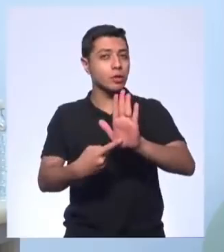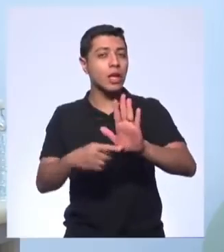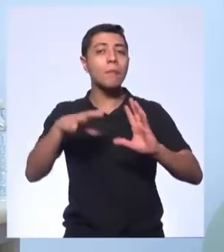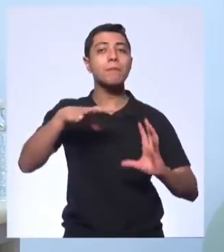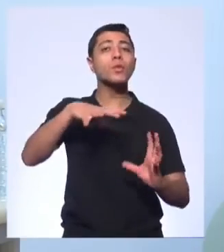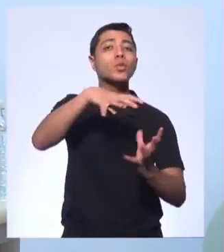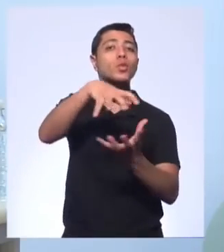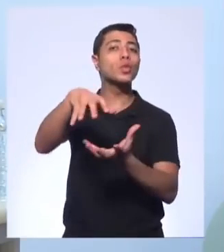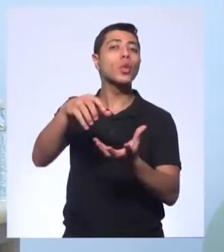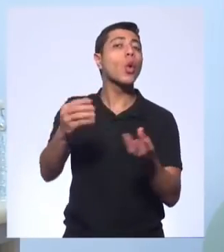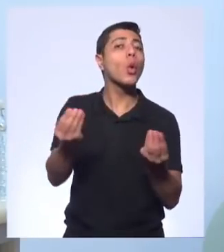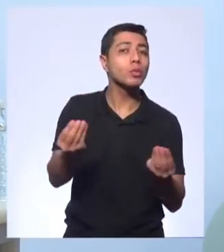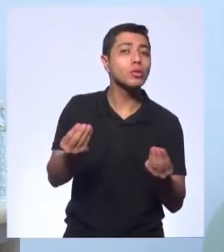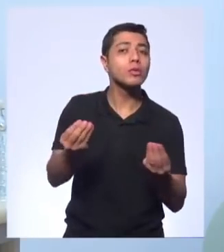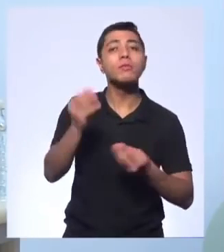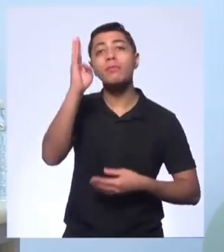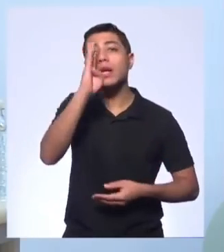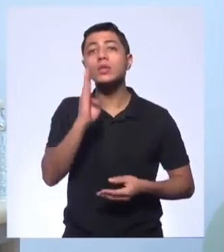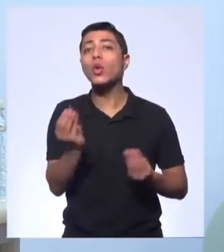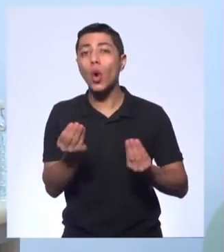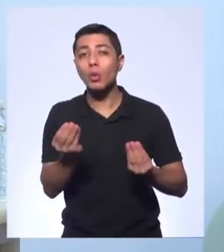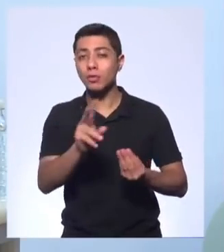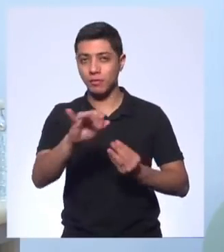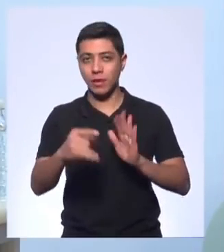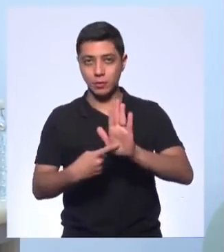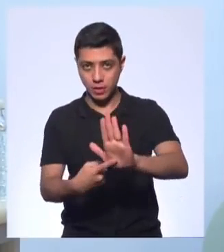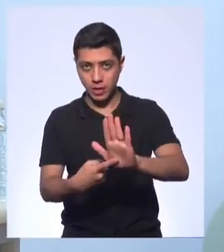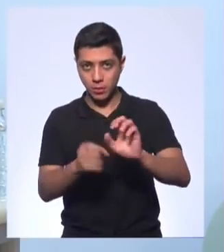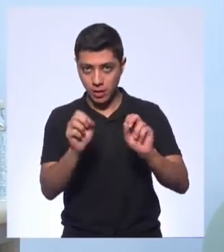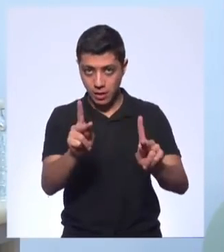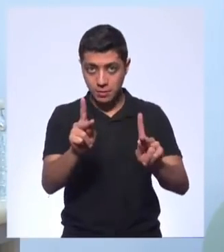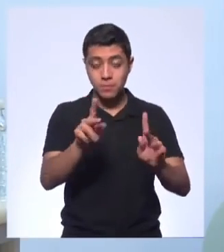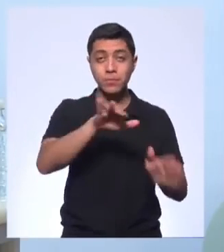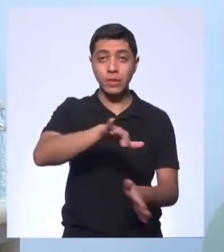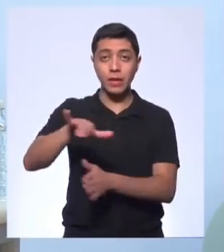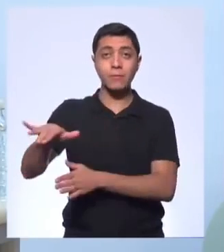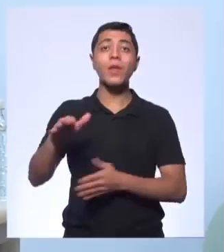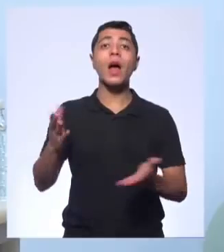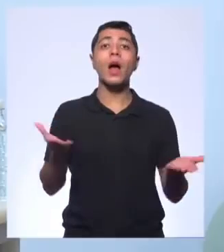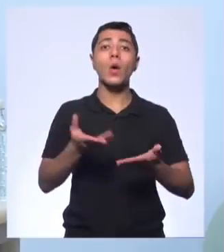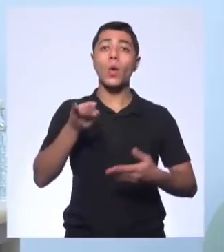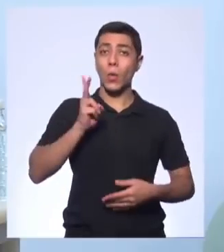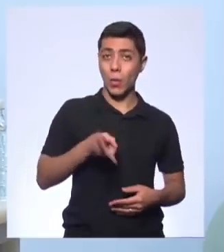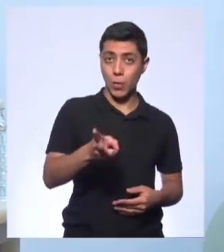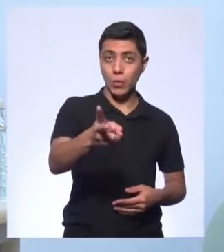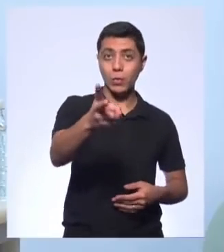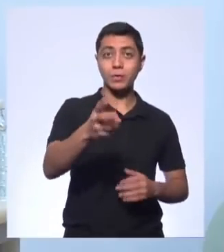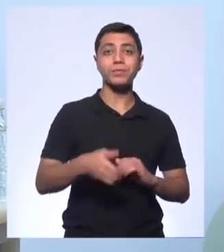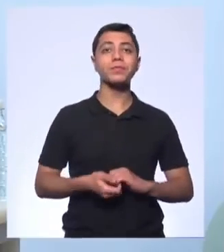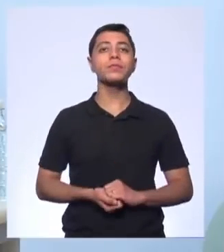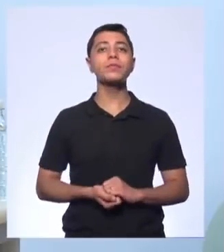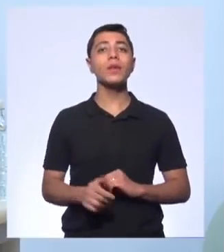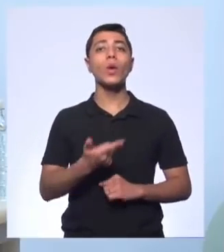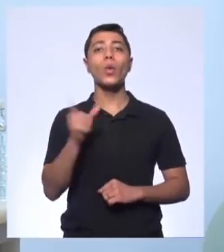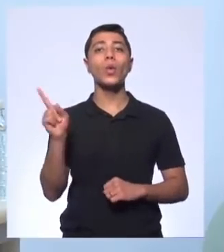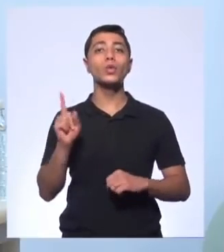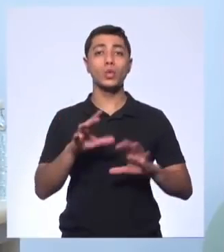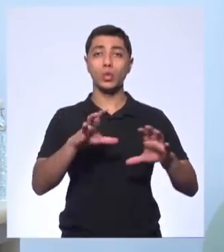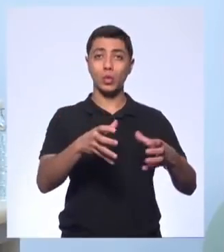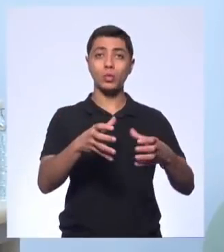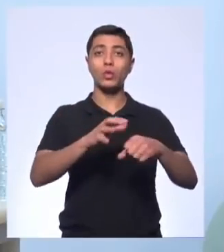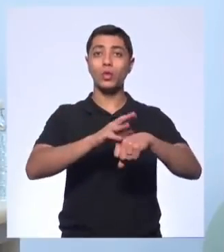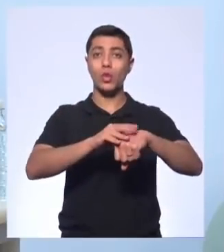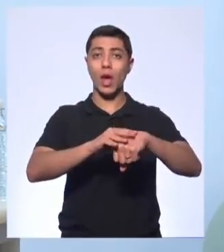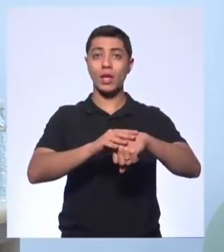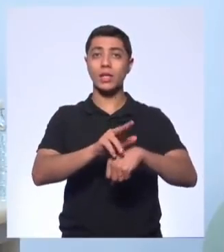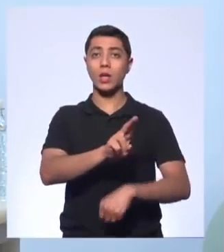Brasil. Então, continuando falando dessas doenças, a gente vai falar das doenças ocupacionais. O